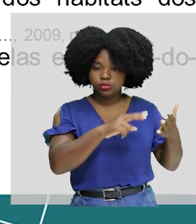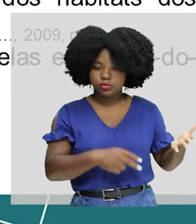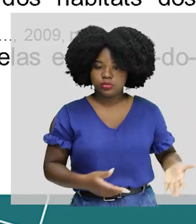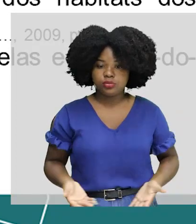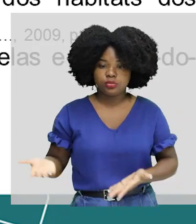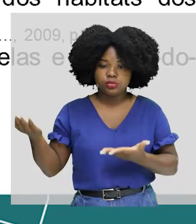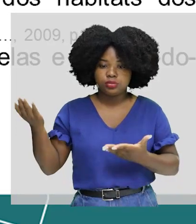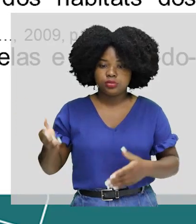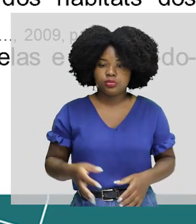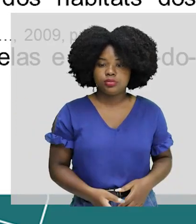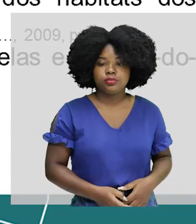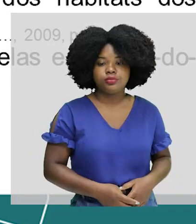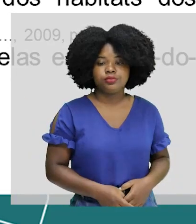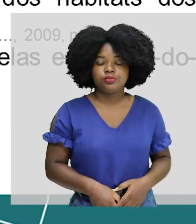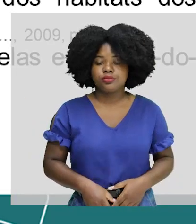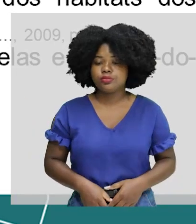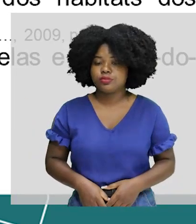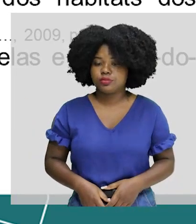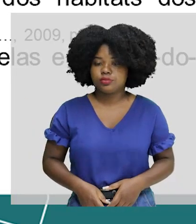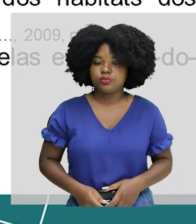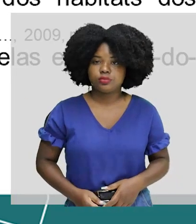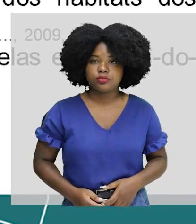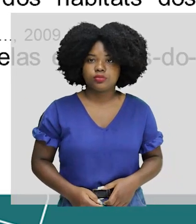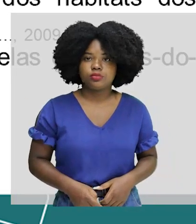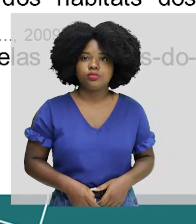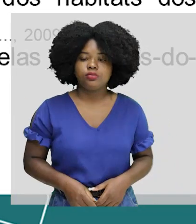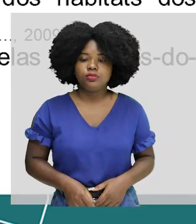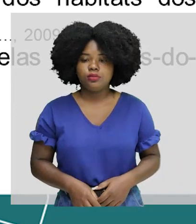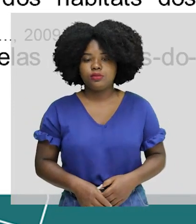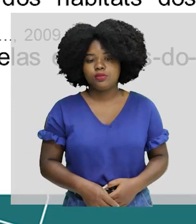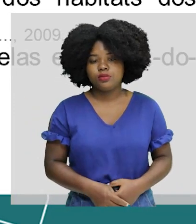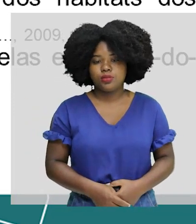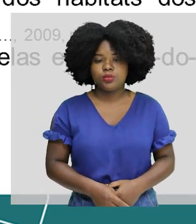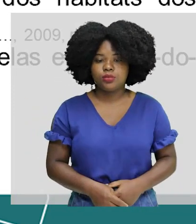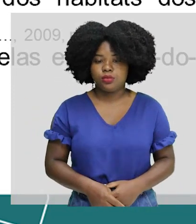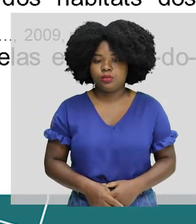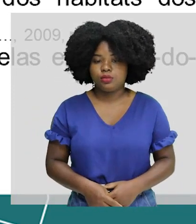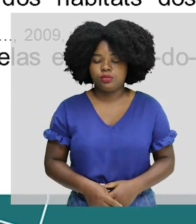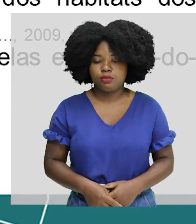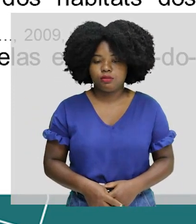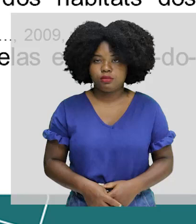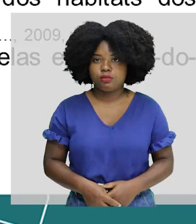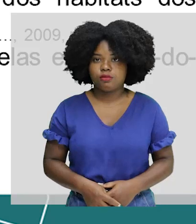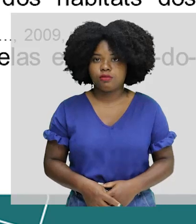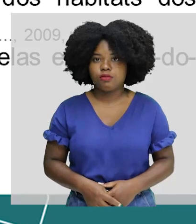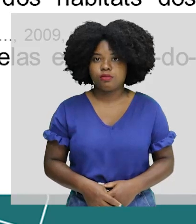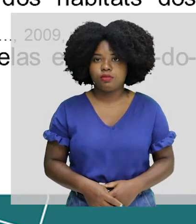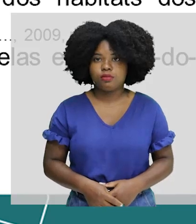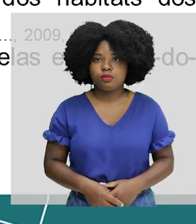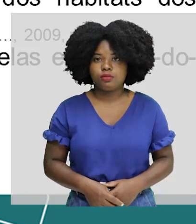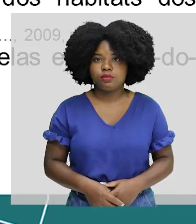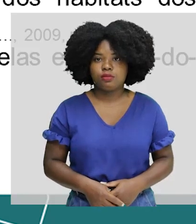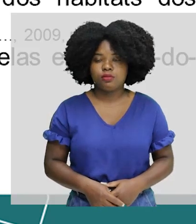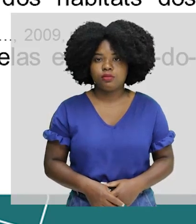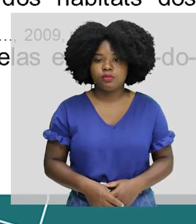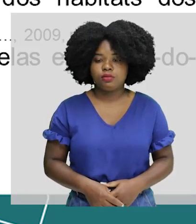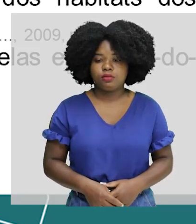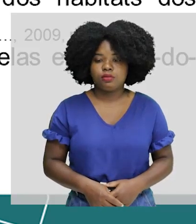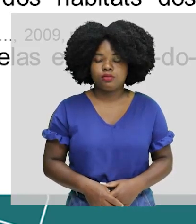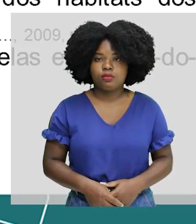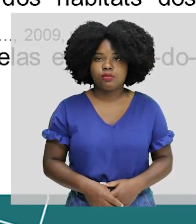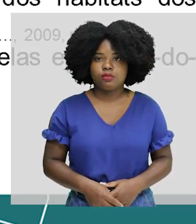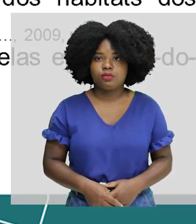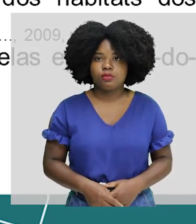questão, né? Ela diz o seguinte: o IBGE elaborou um mapa que localiza